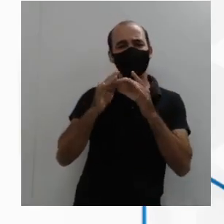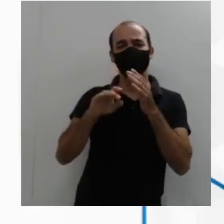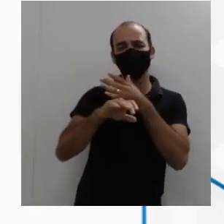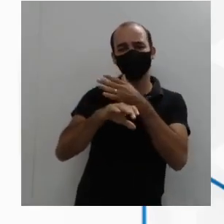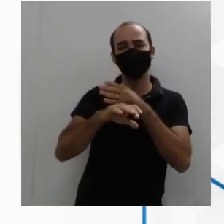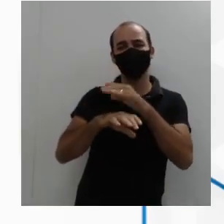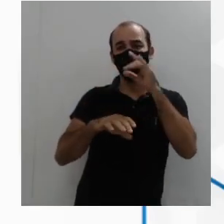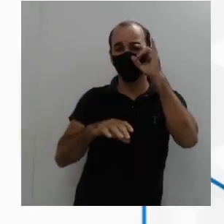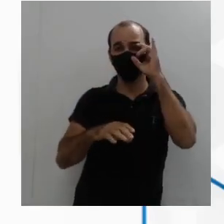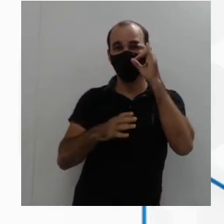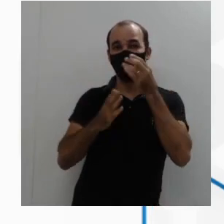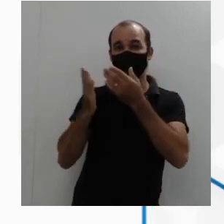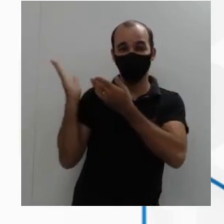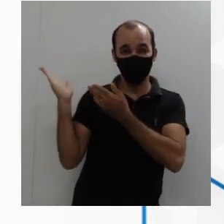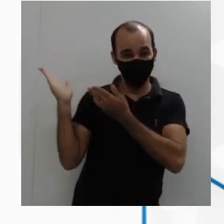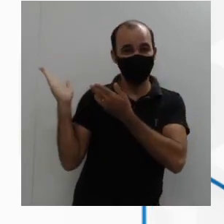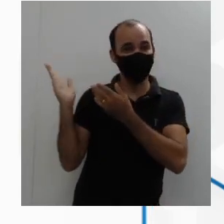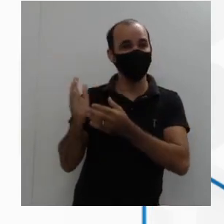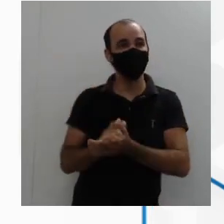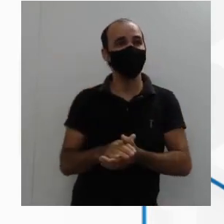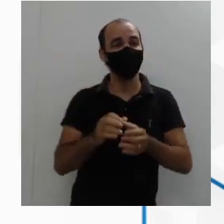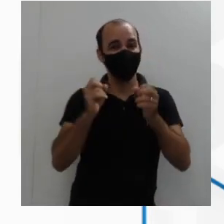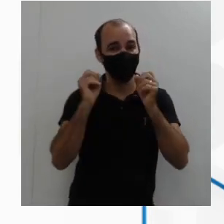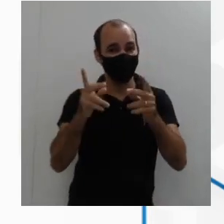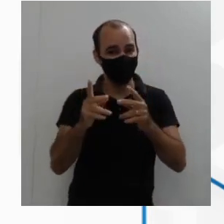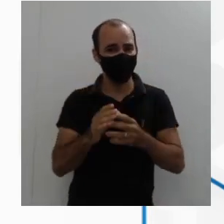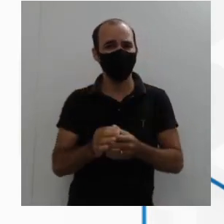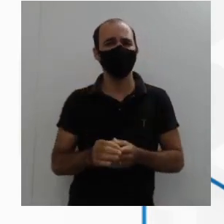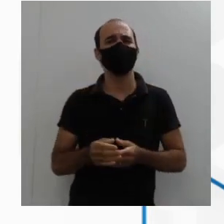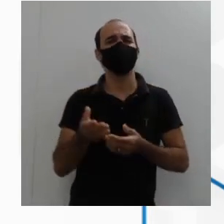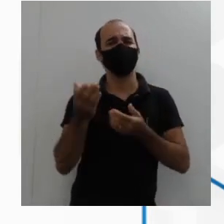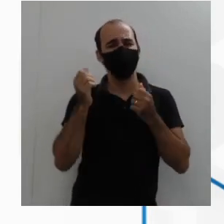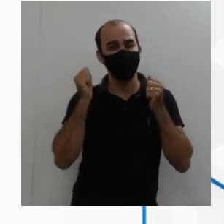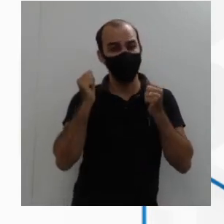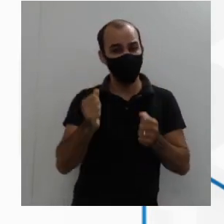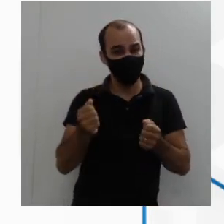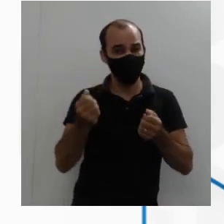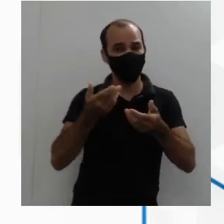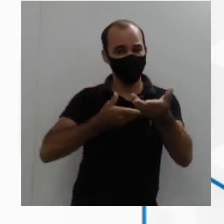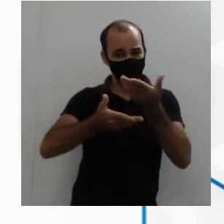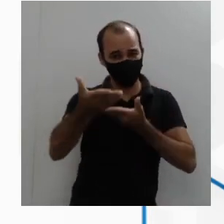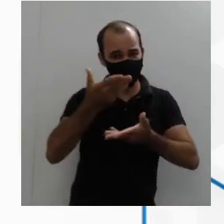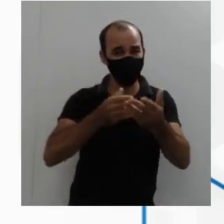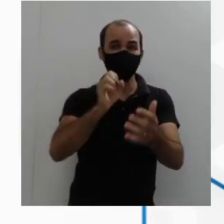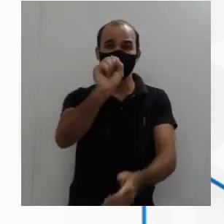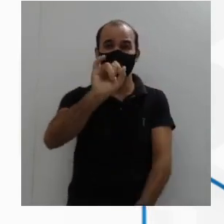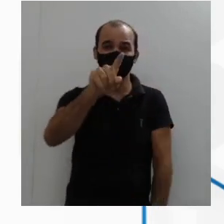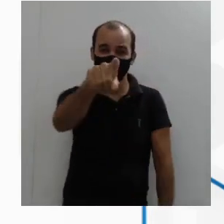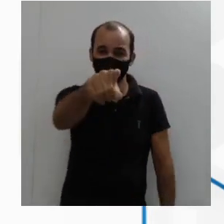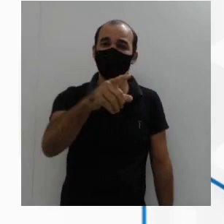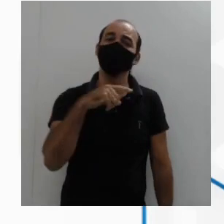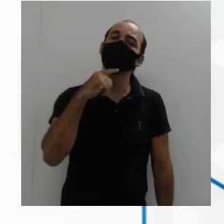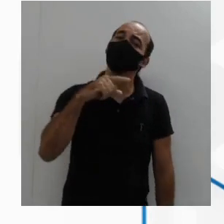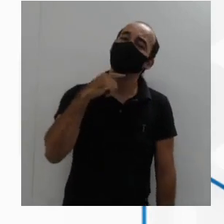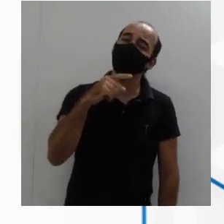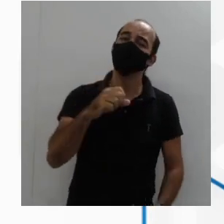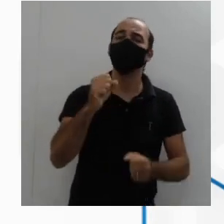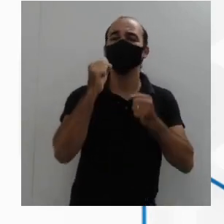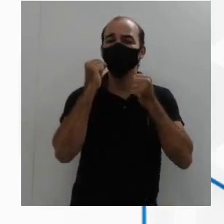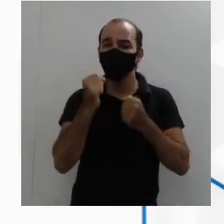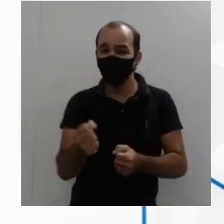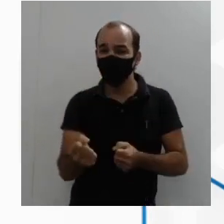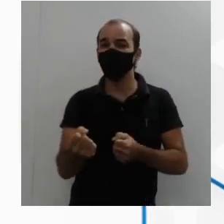@Marconi1977, tá bom? Quero que vocês interajam, participem, se houver dúvidas, vai lá no